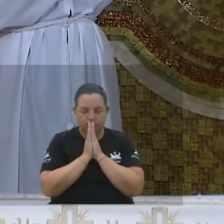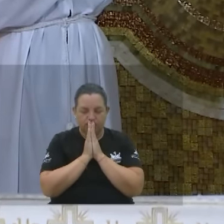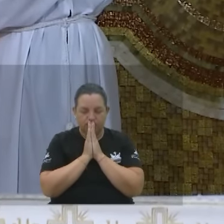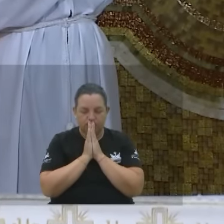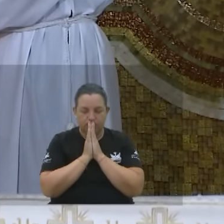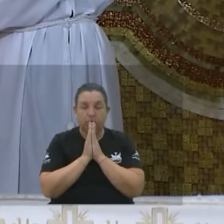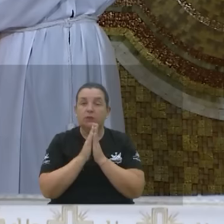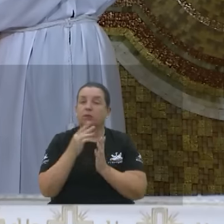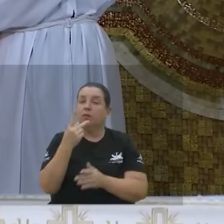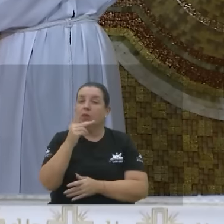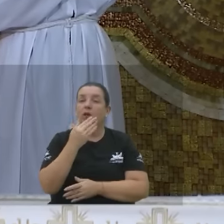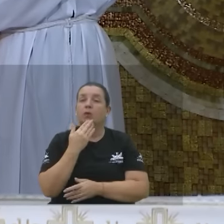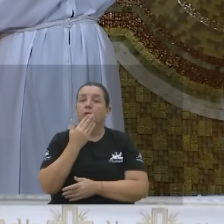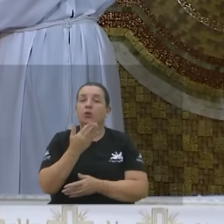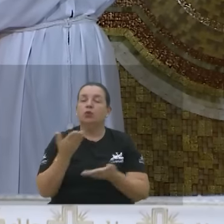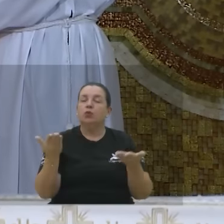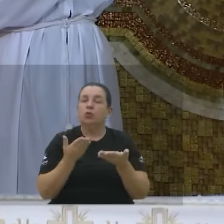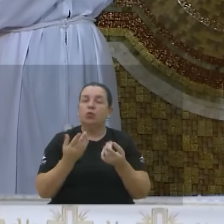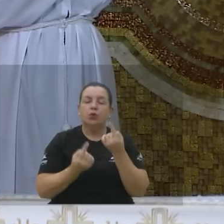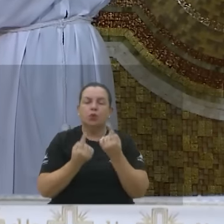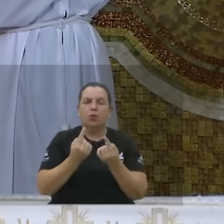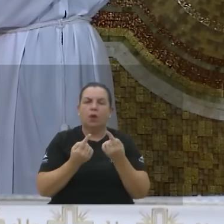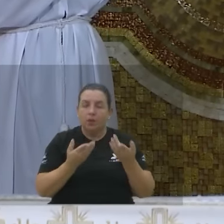Coloque a sua intenção.